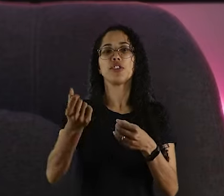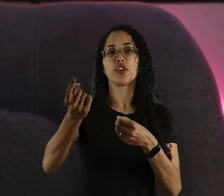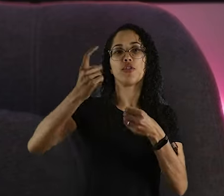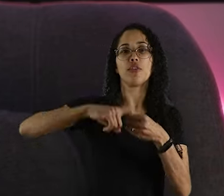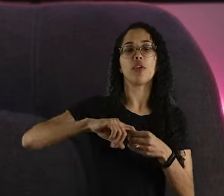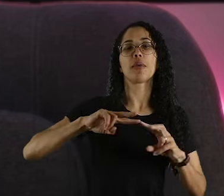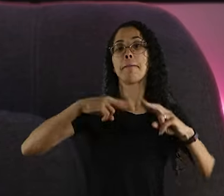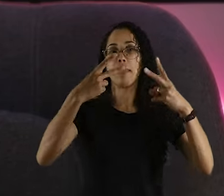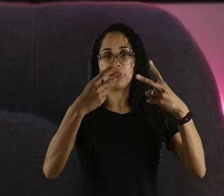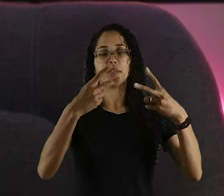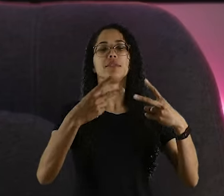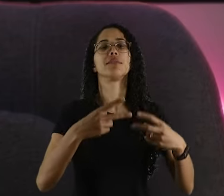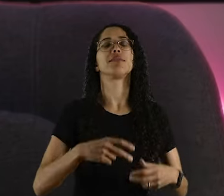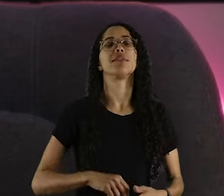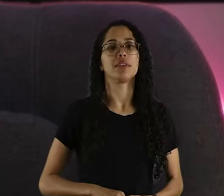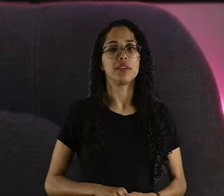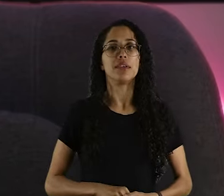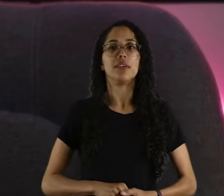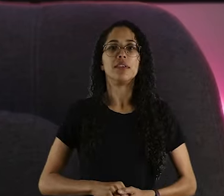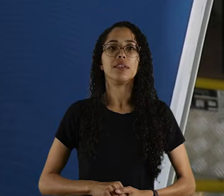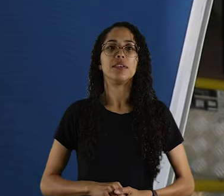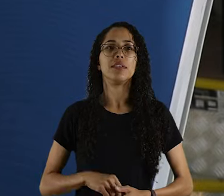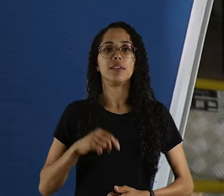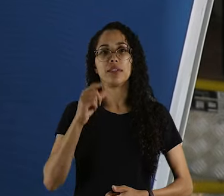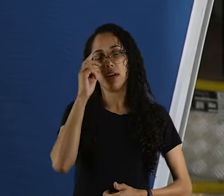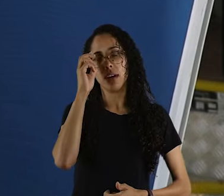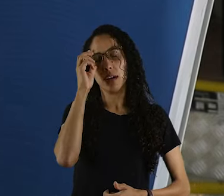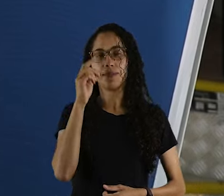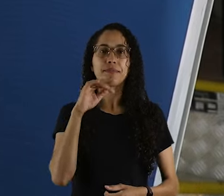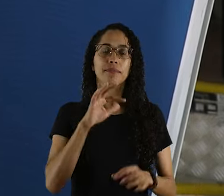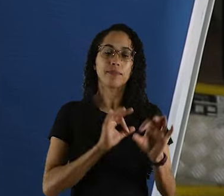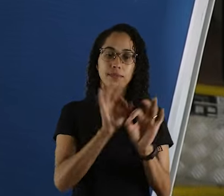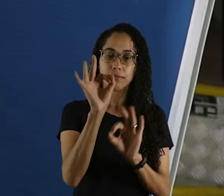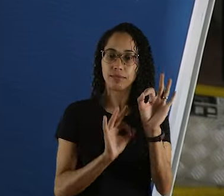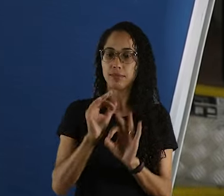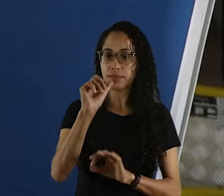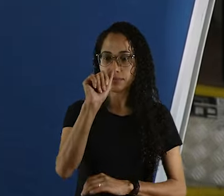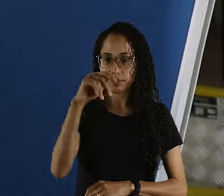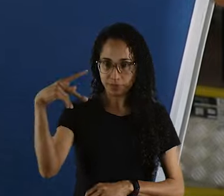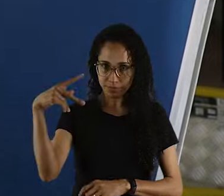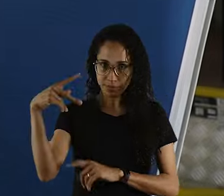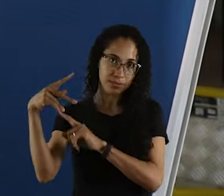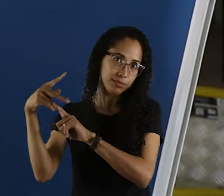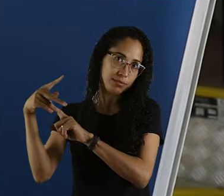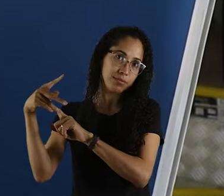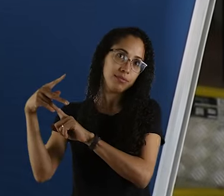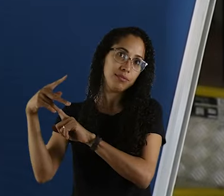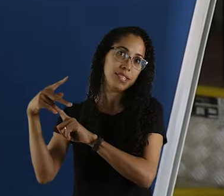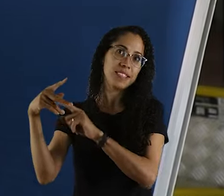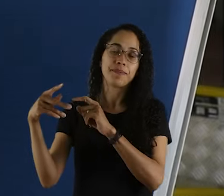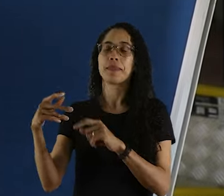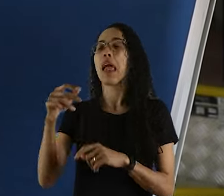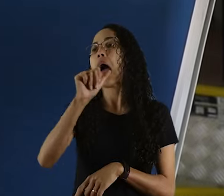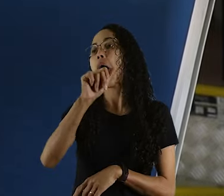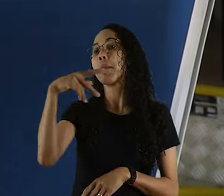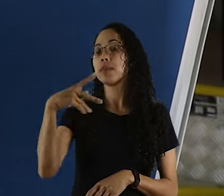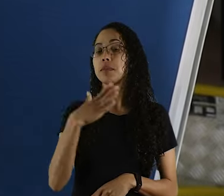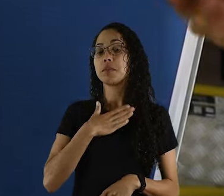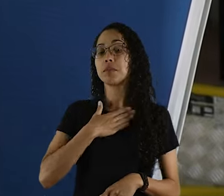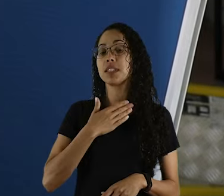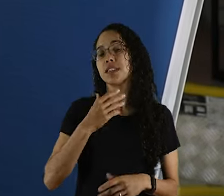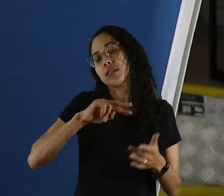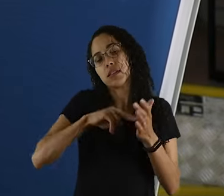quando você investe num fundo de investimento, o ganho é maior. Então, vamos lá. Plano de aposentadoria eu não tenho. Seria... Minha aposentadoria são